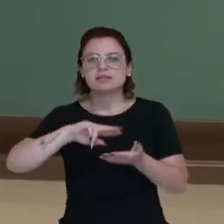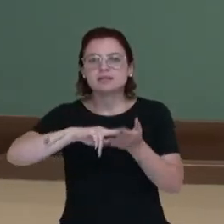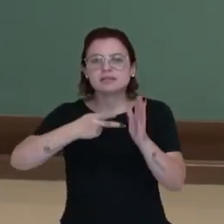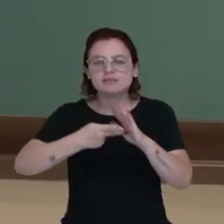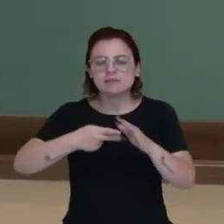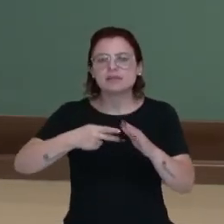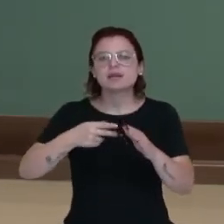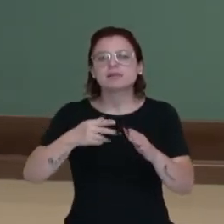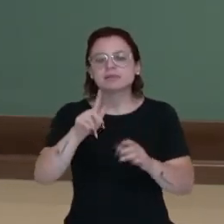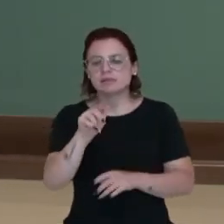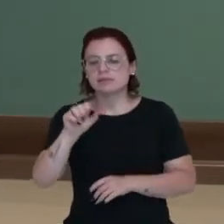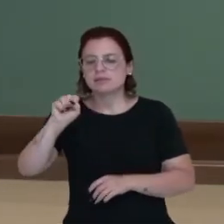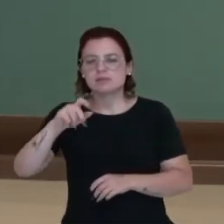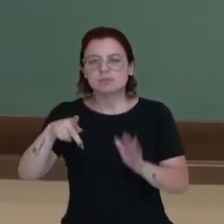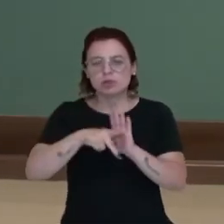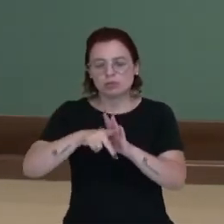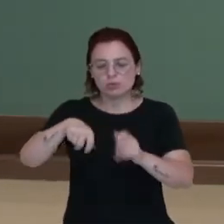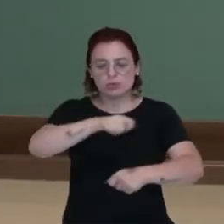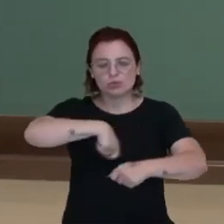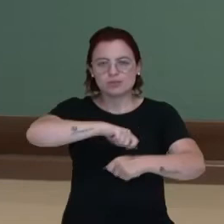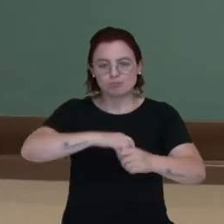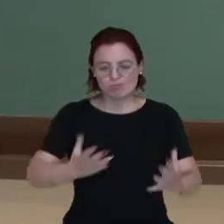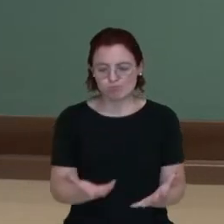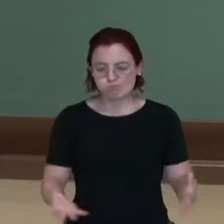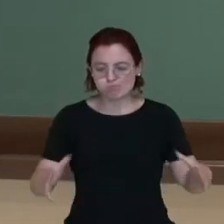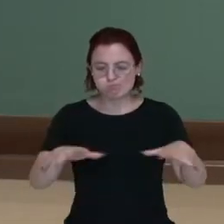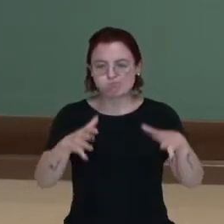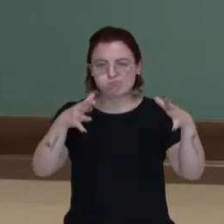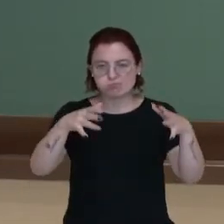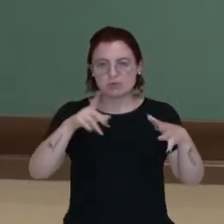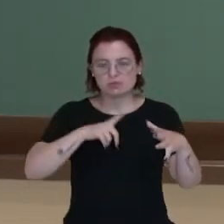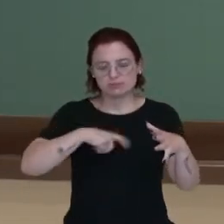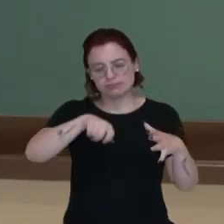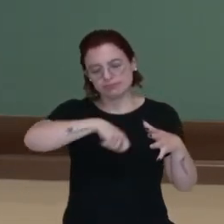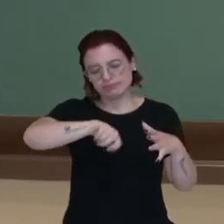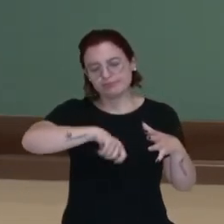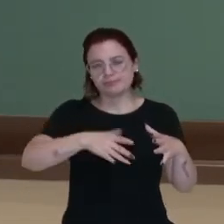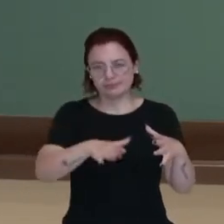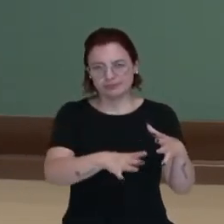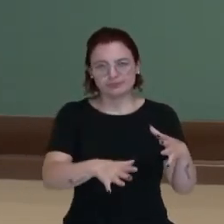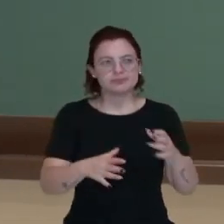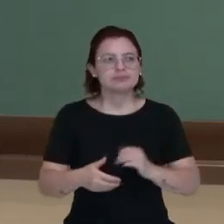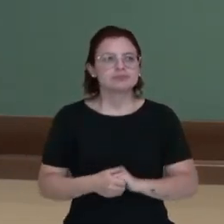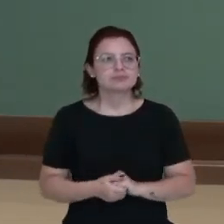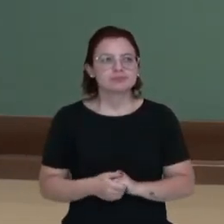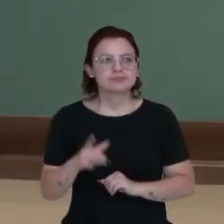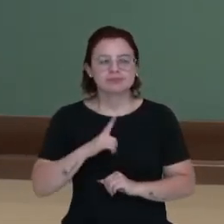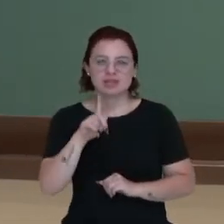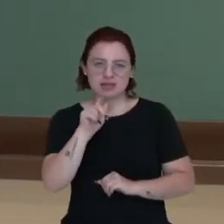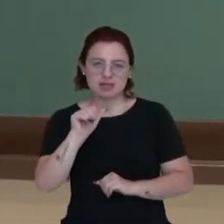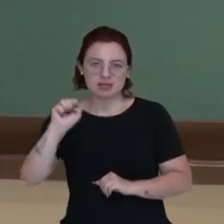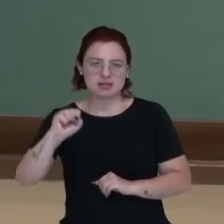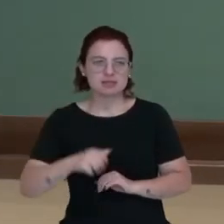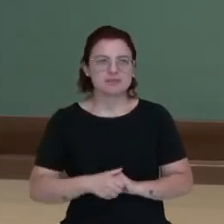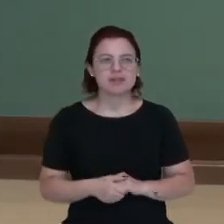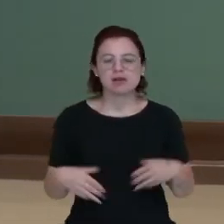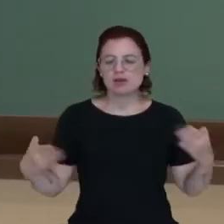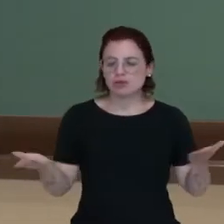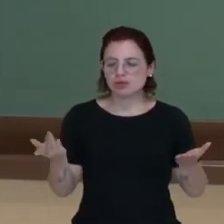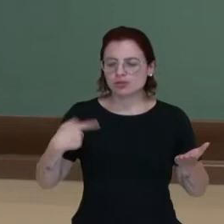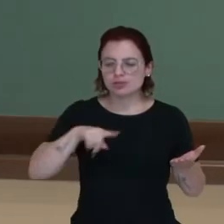Sim, perfeitamente, tá? O gás propano está contido ali. Professor, hoje eu fiz um café